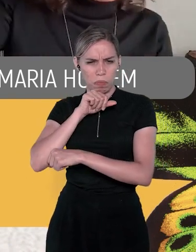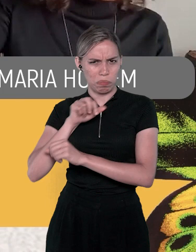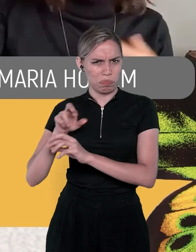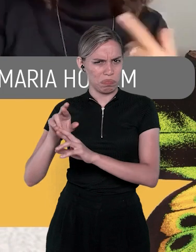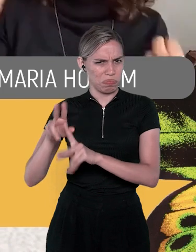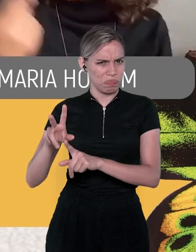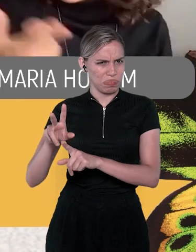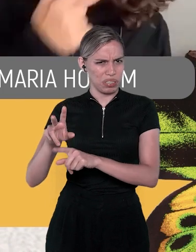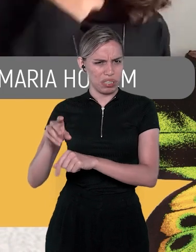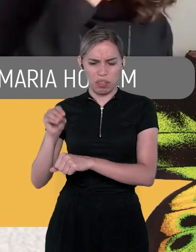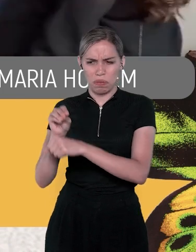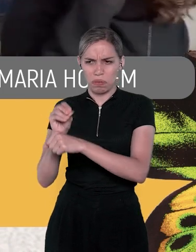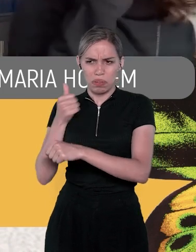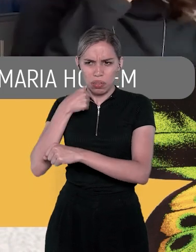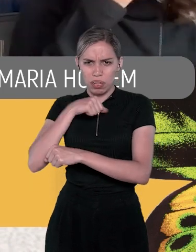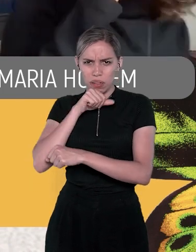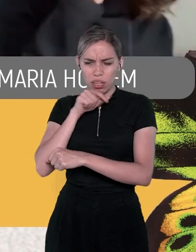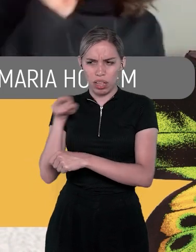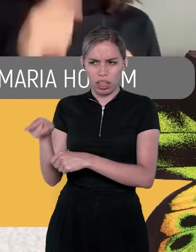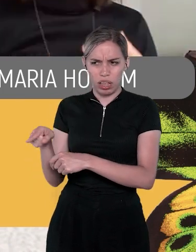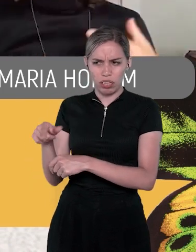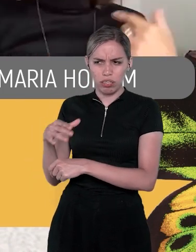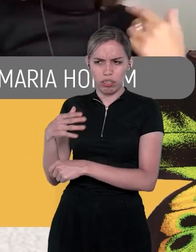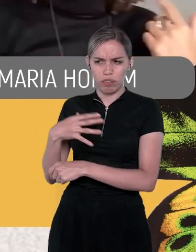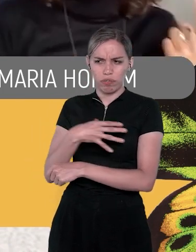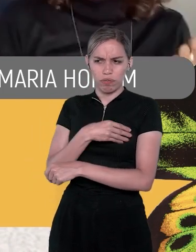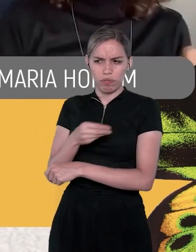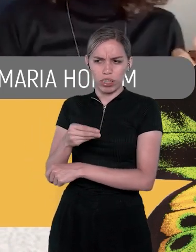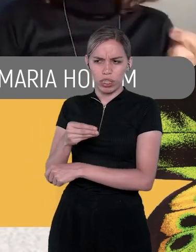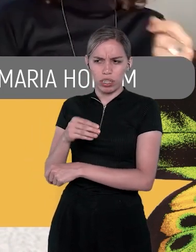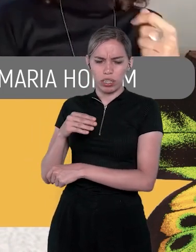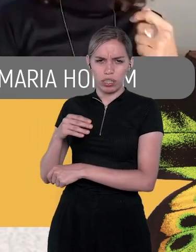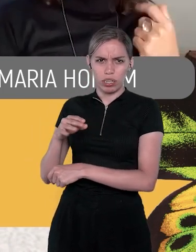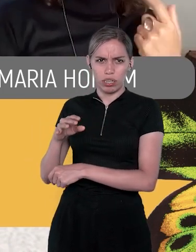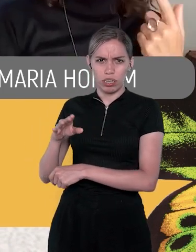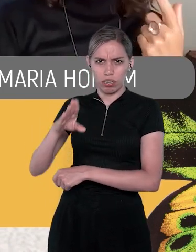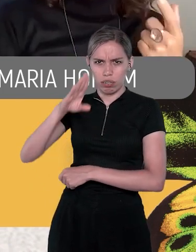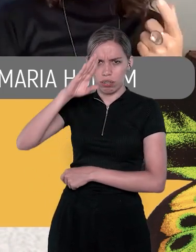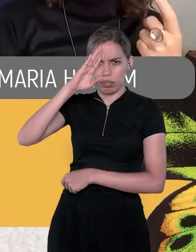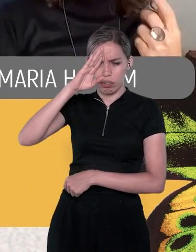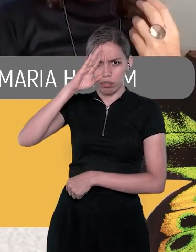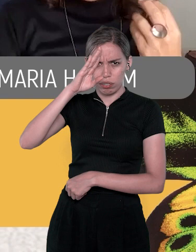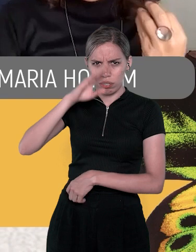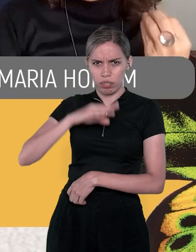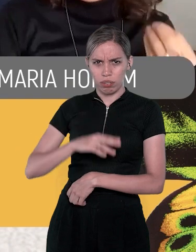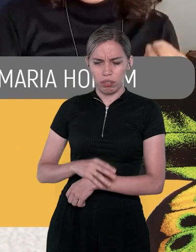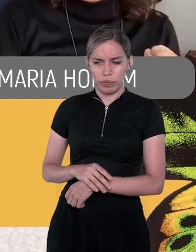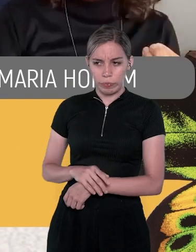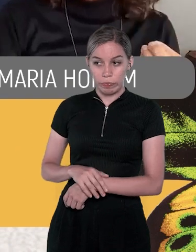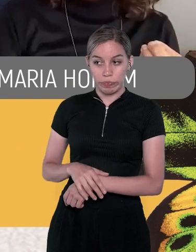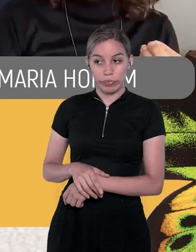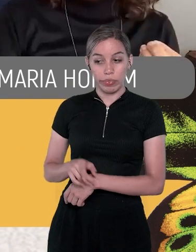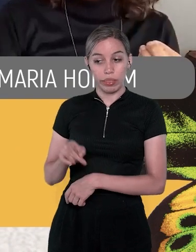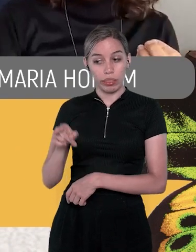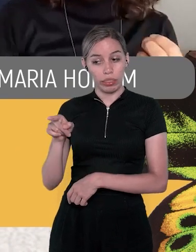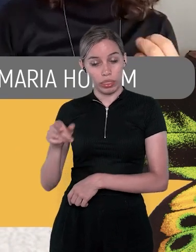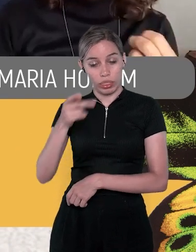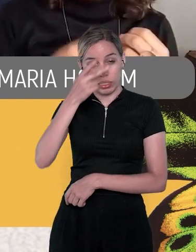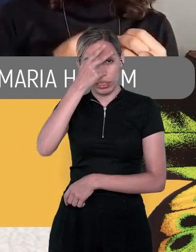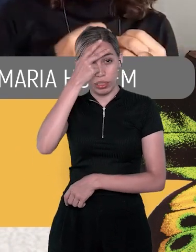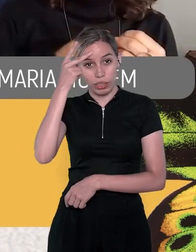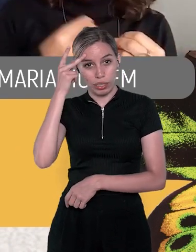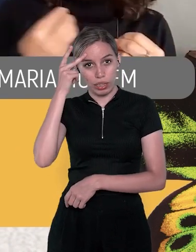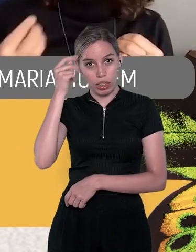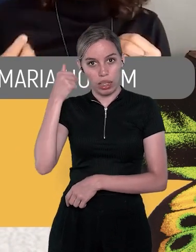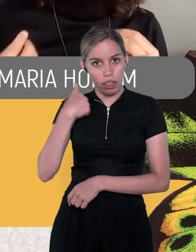ele é filho de general, ele vai se armar, ele é isso. E não